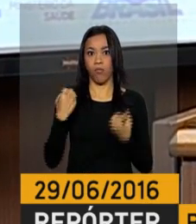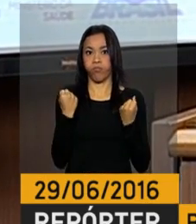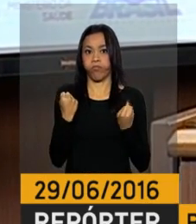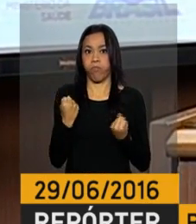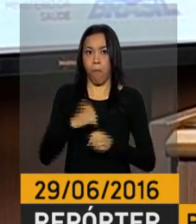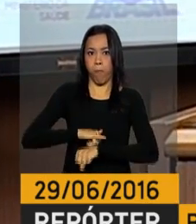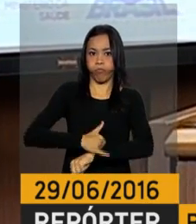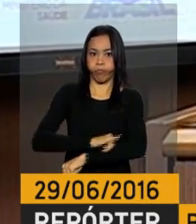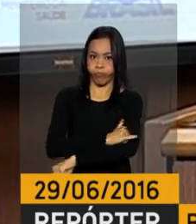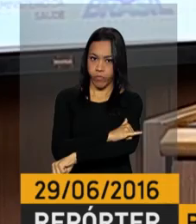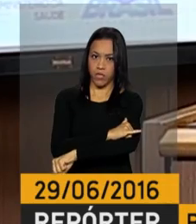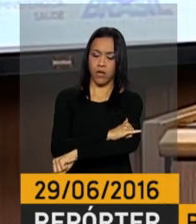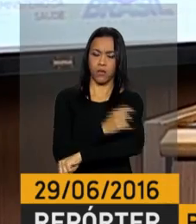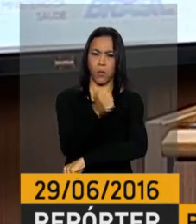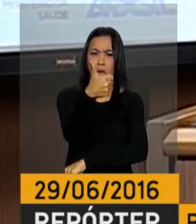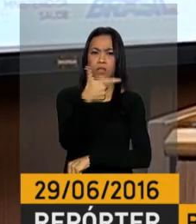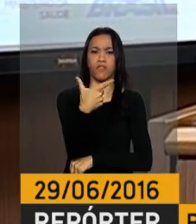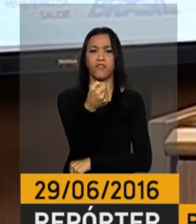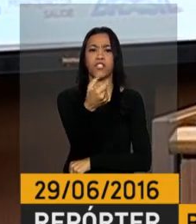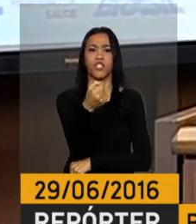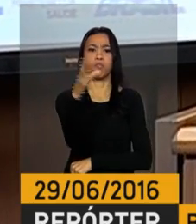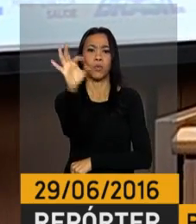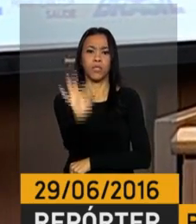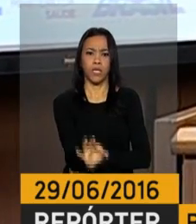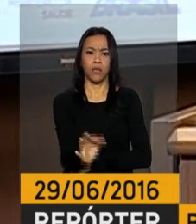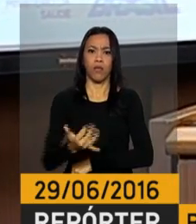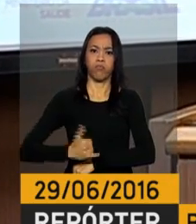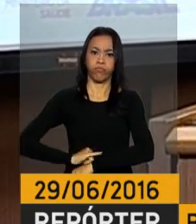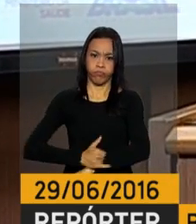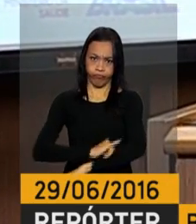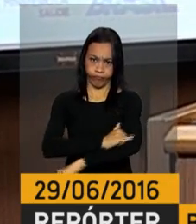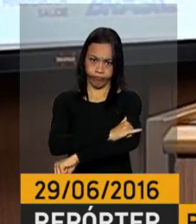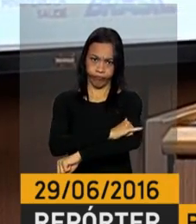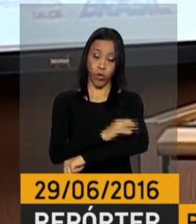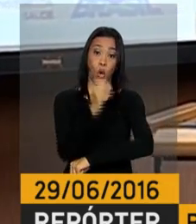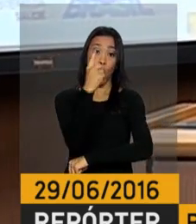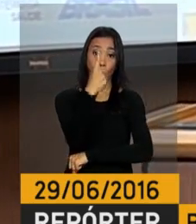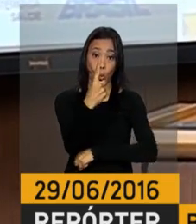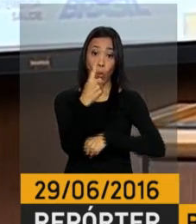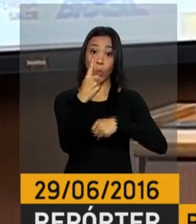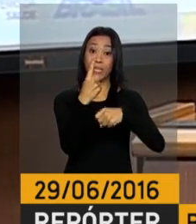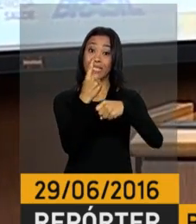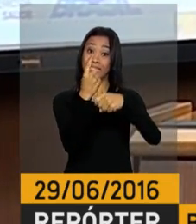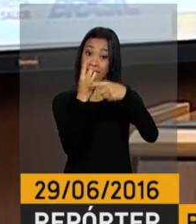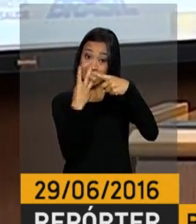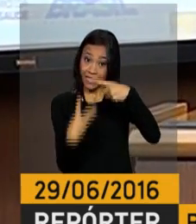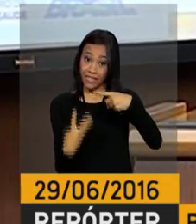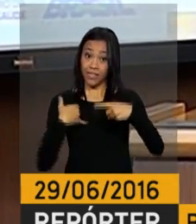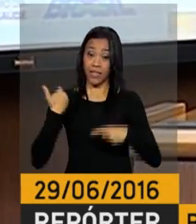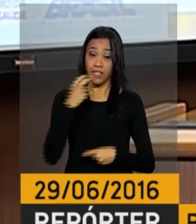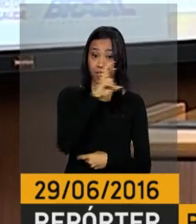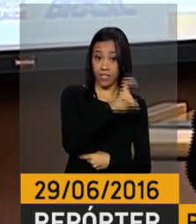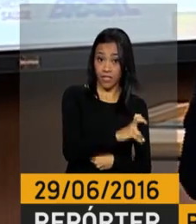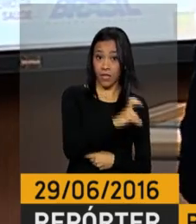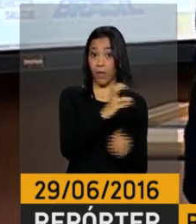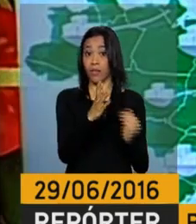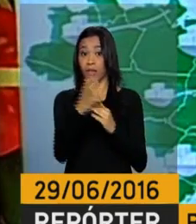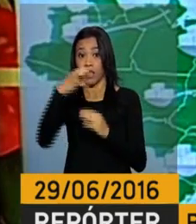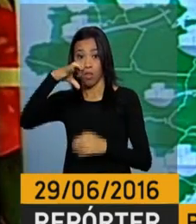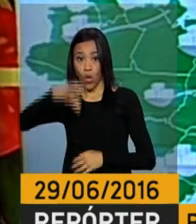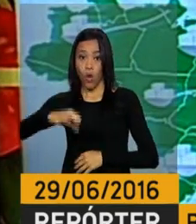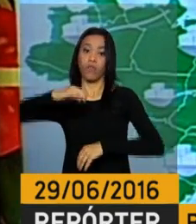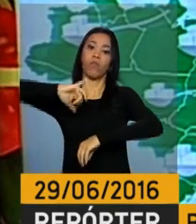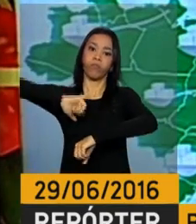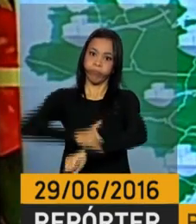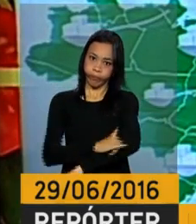eh quase 20% com obesidade nós temos 1/3 das crianças de 5 a 9 anos com exesso de